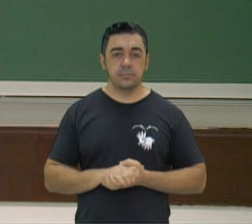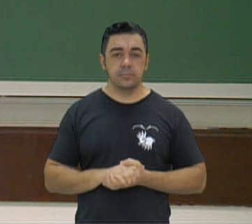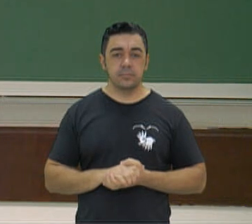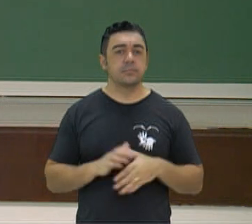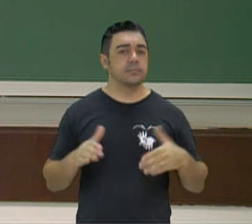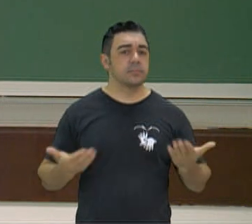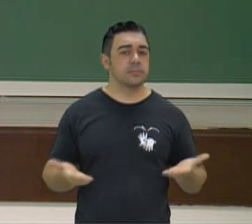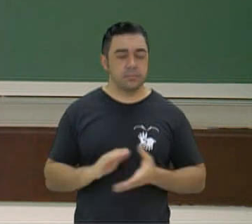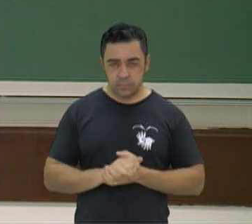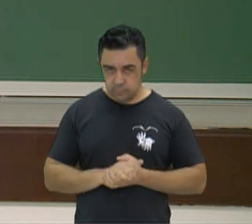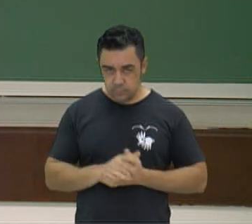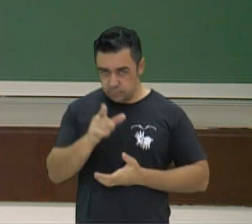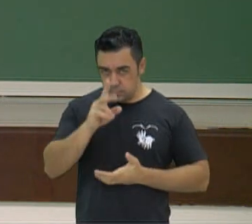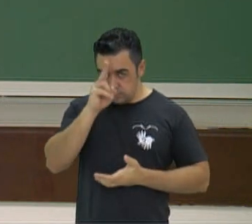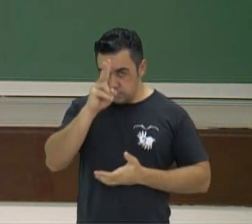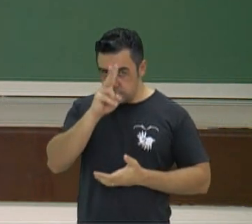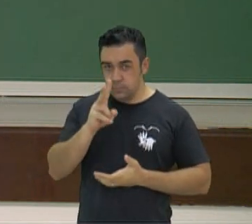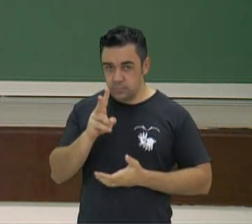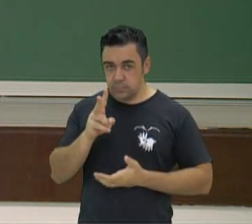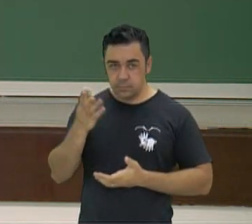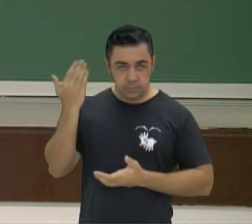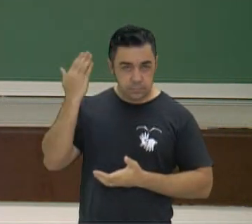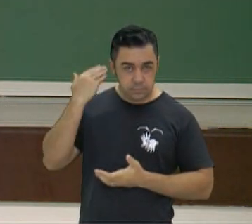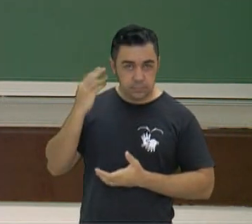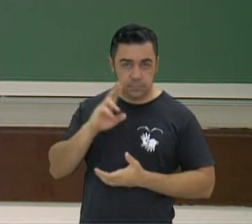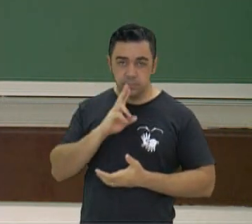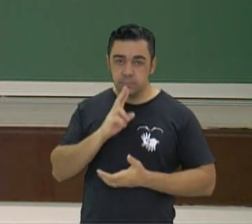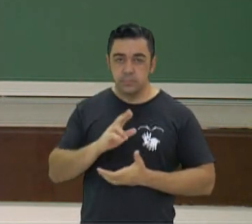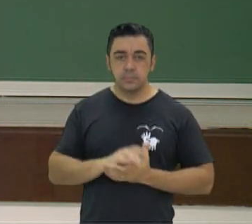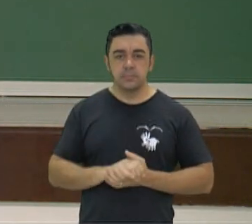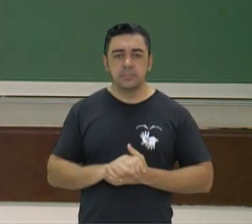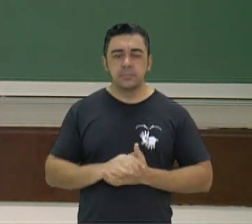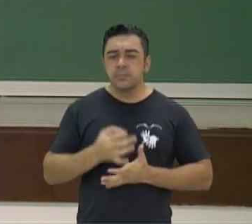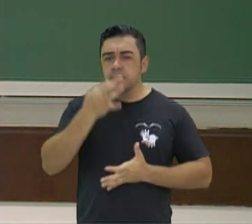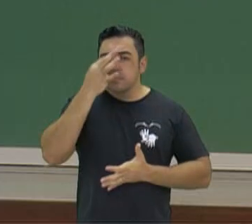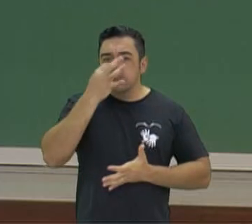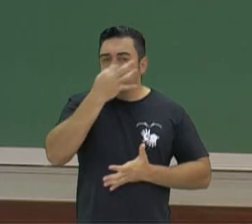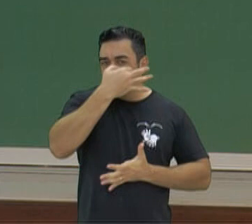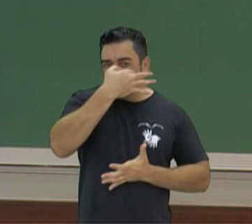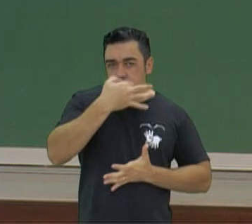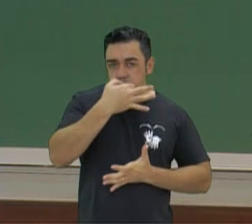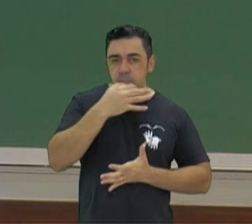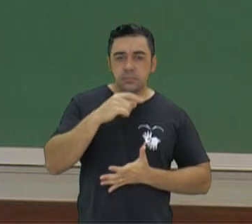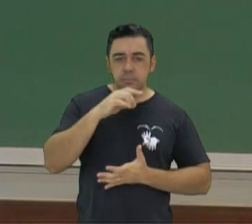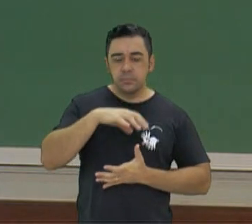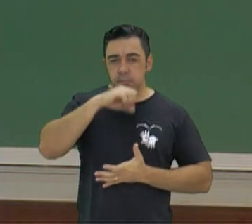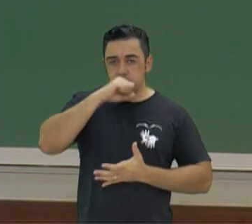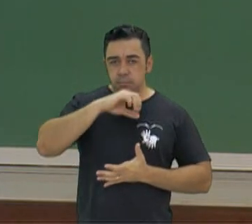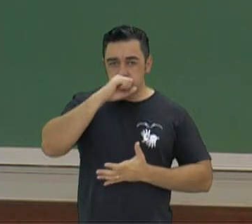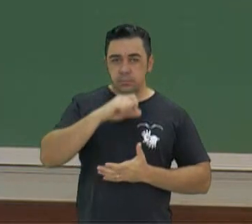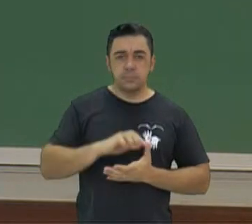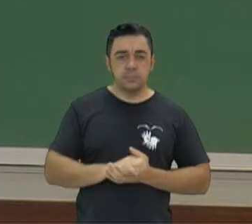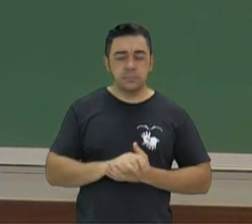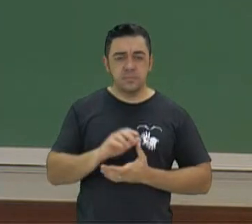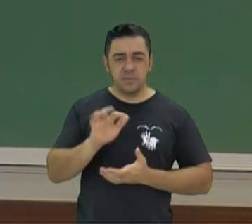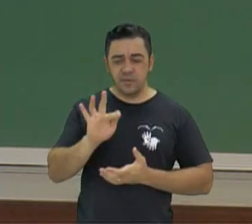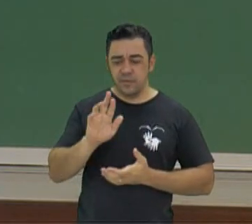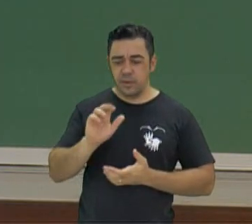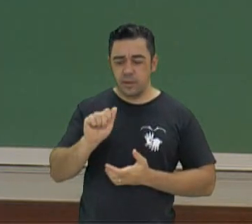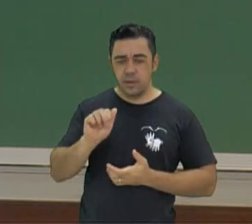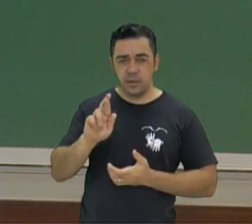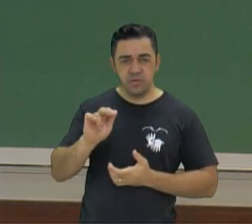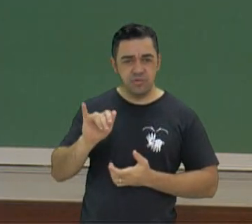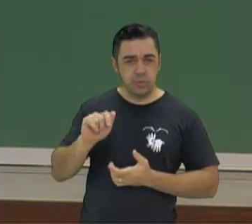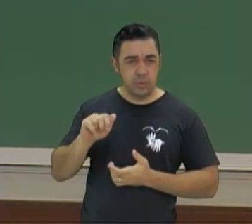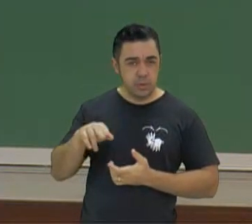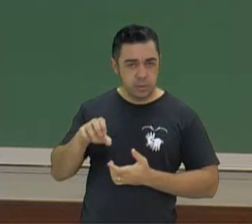E aí, gente? Lembrou? Conseguiu? Vamos lá, então. Fendas faringianas e cauda pós-anal. Fendas faringianas, nos peixes é